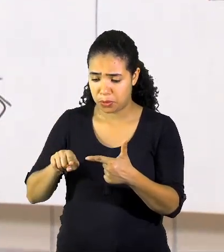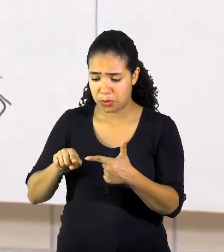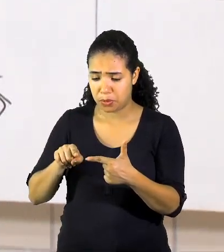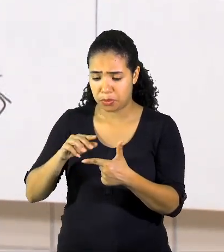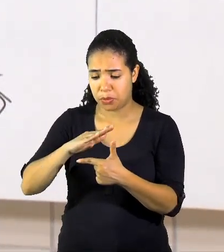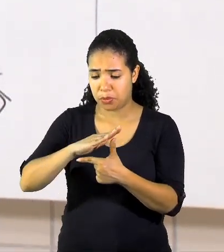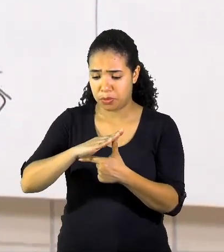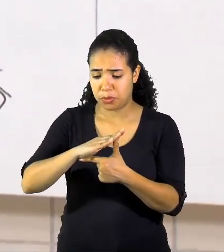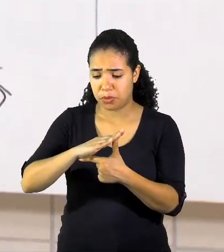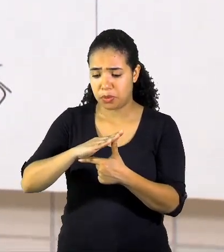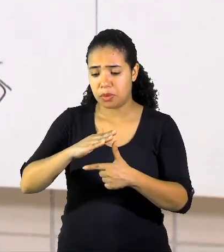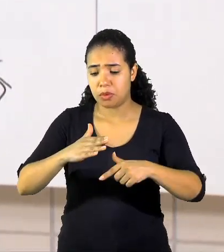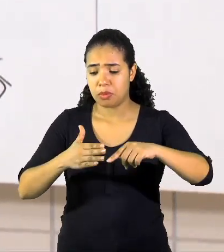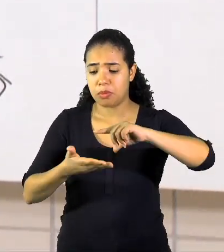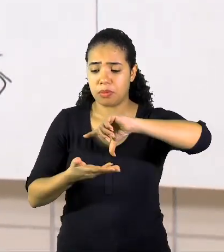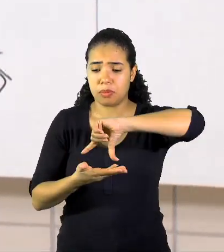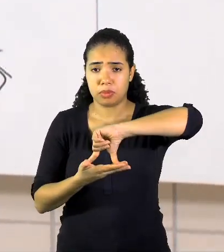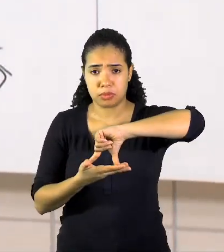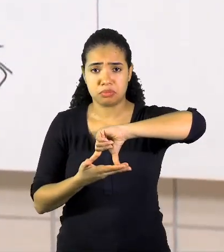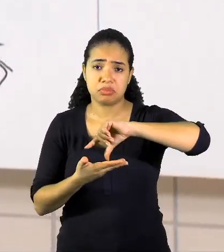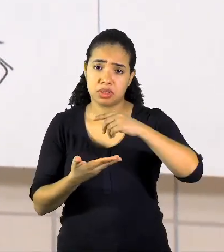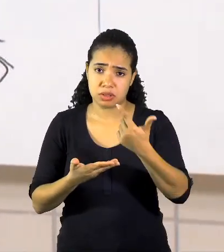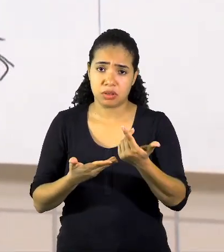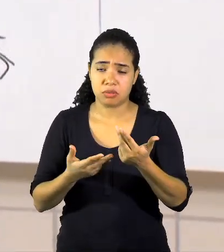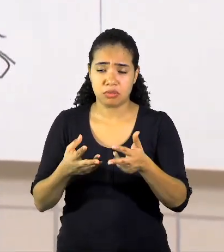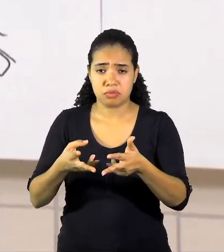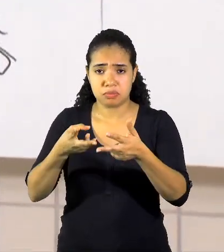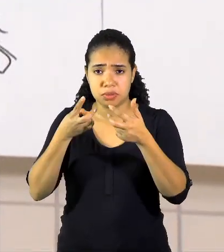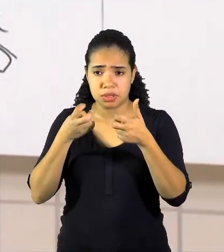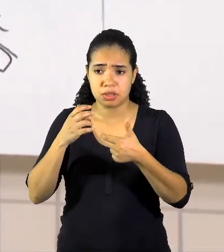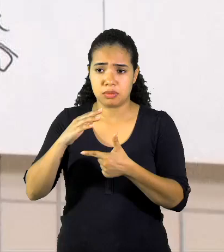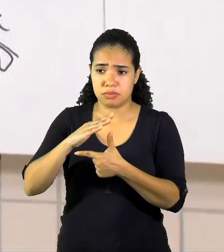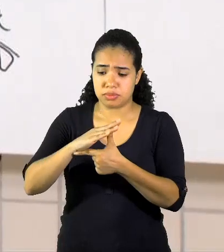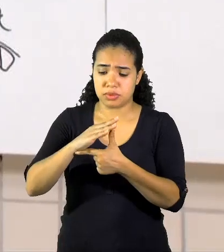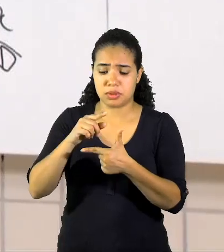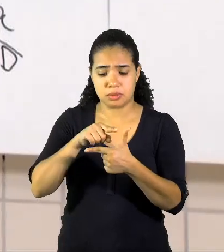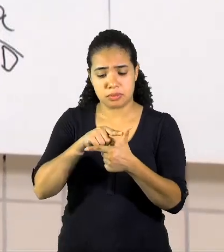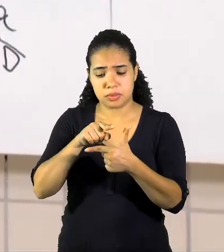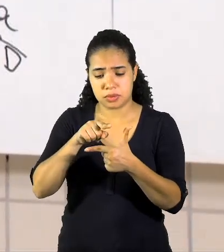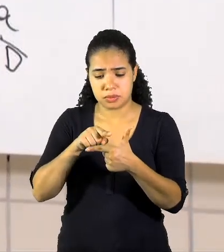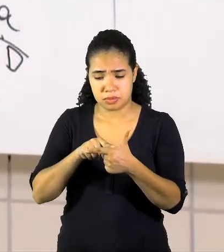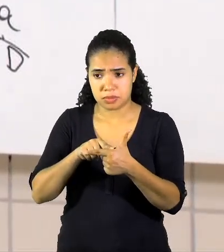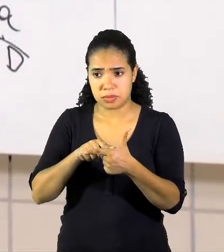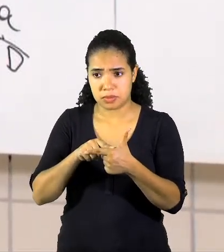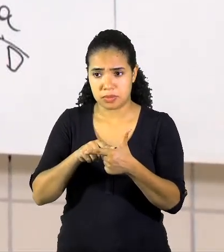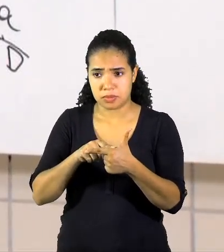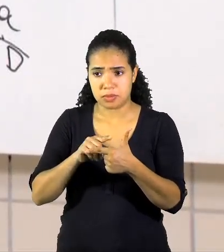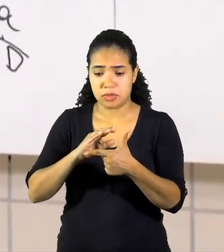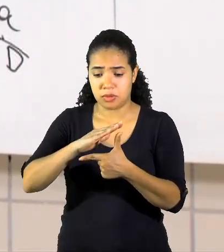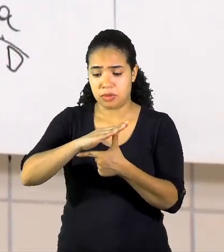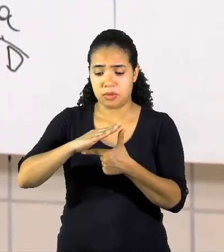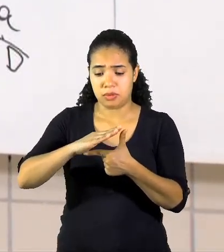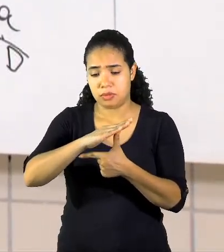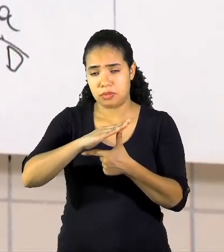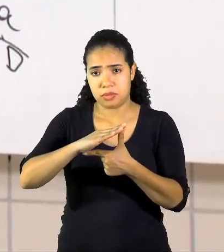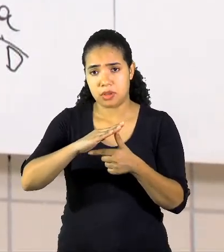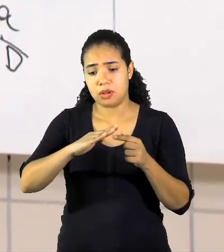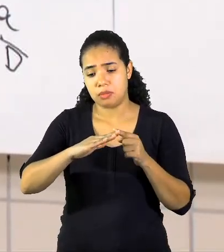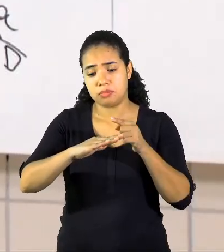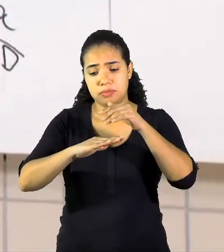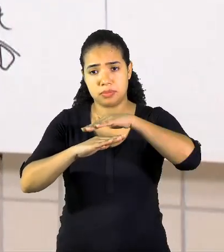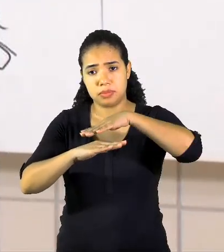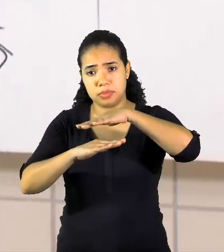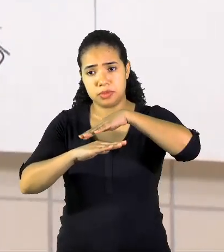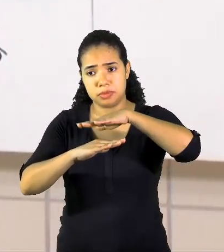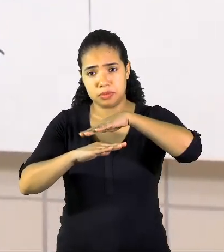graus. É representado por essa simbologia, um quadrado com um ponto no centro, O lado oposto ao ângulo de 90